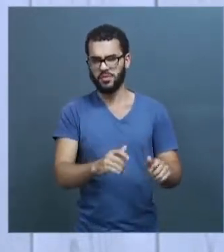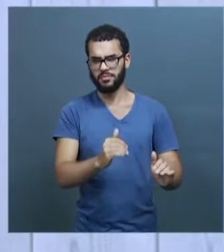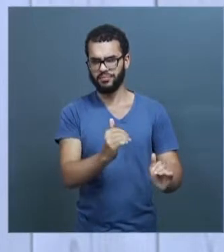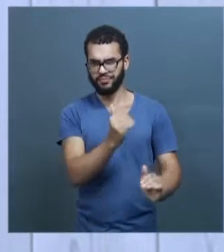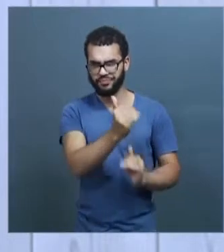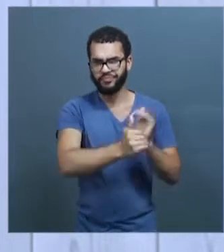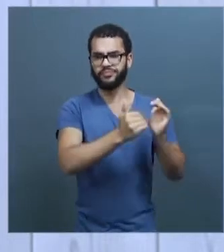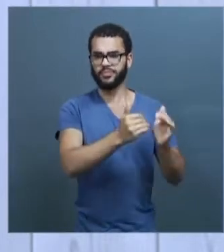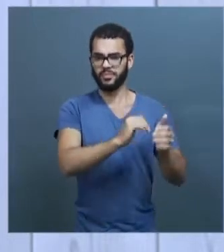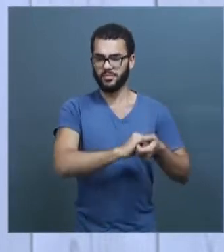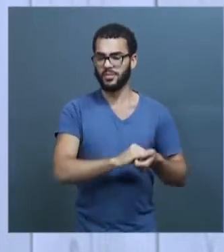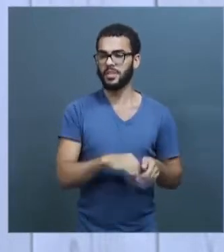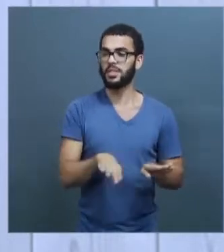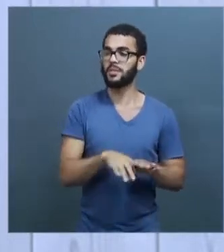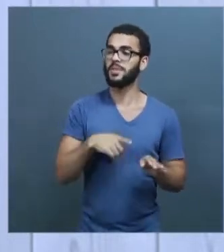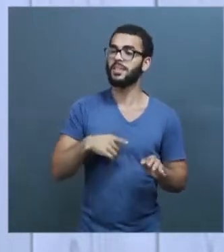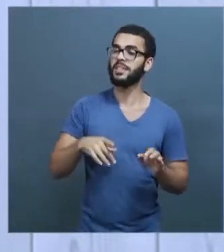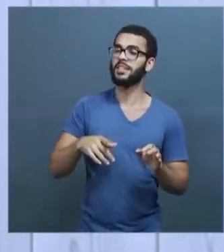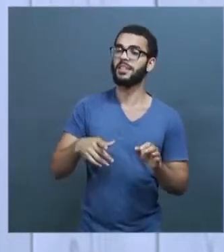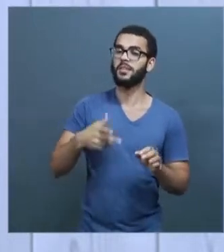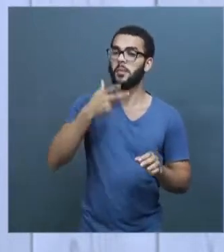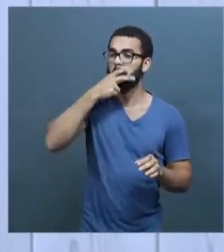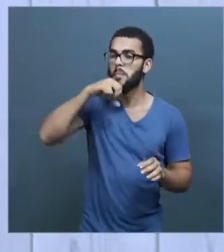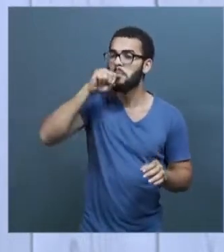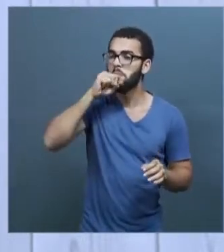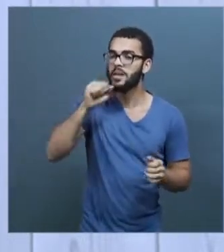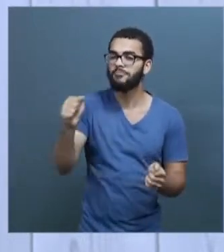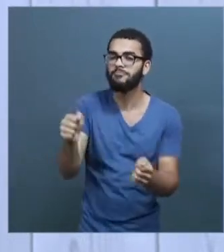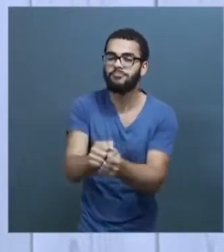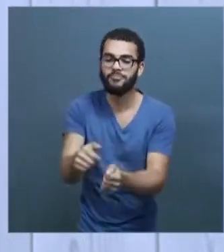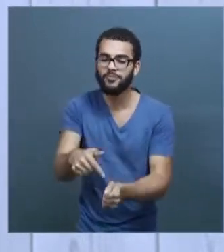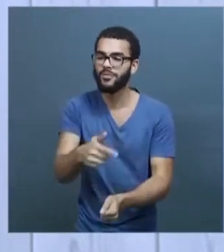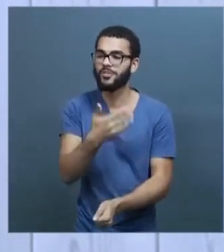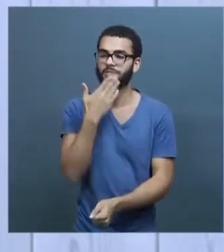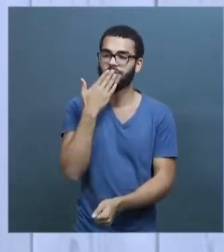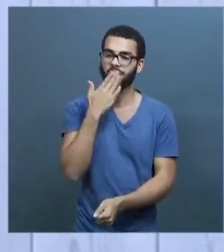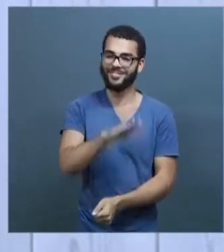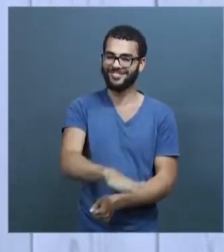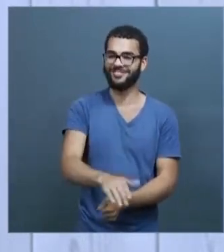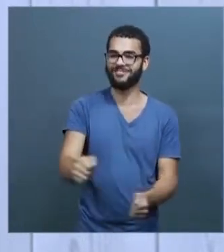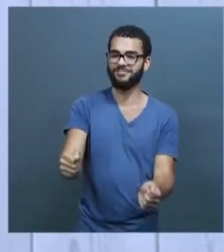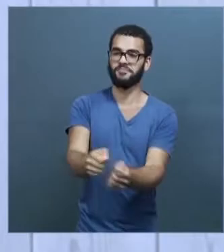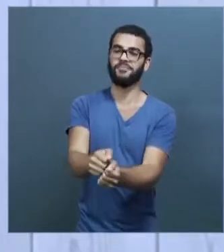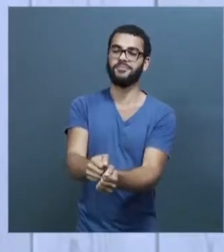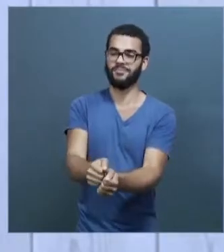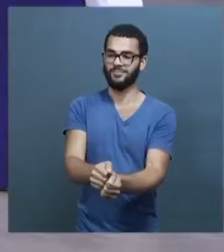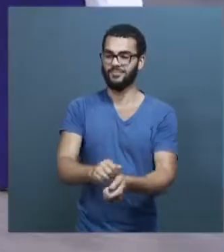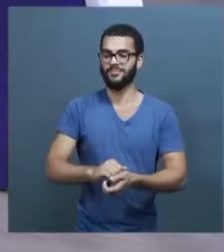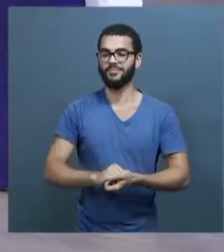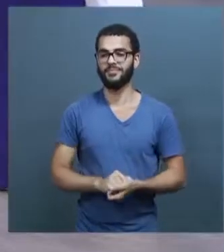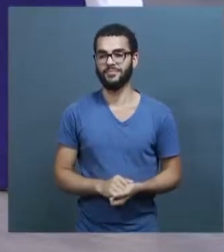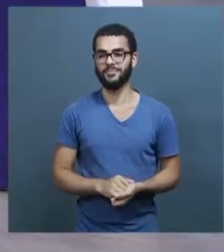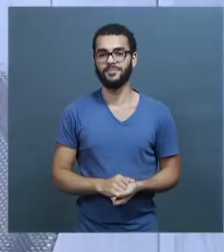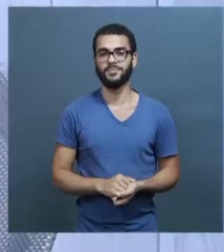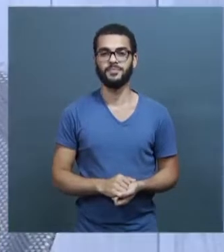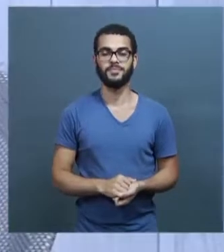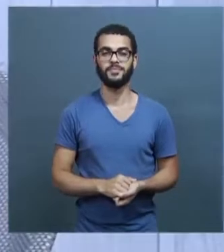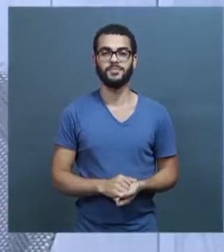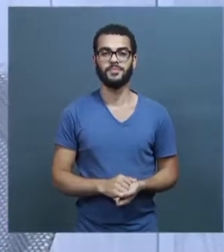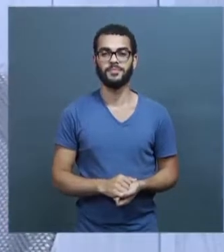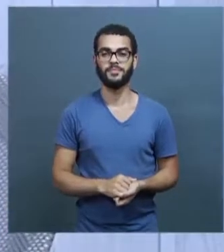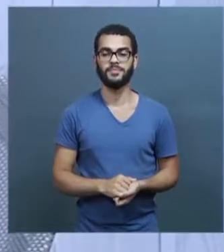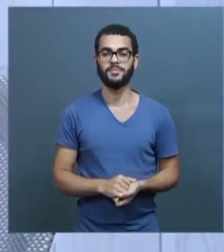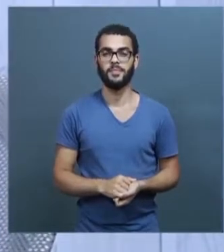crianças da primeira infância ali, né, que é onde formam seus hábitos alimentares. Então, ali que é a importância. Bom, e